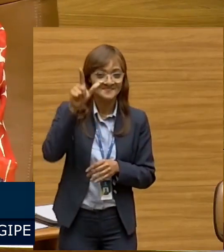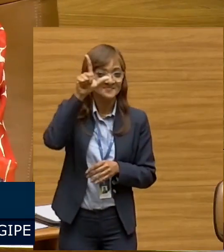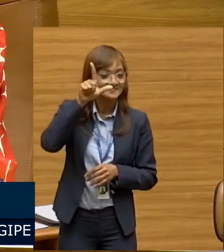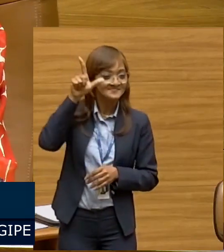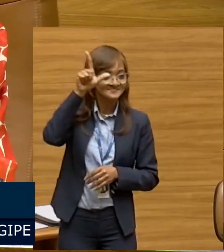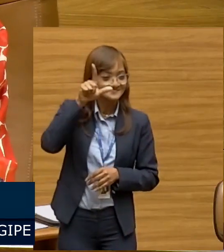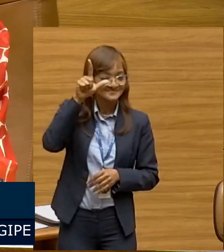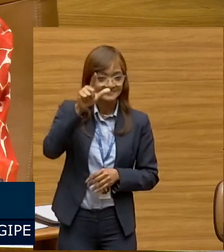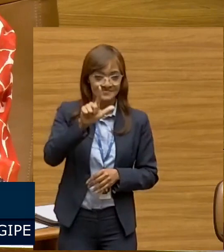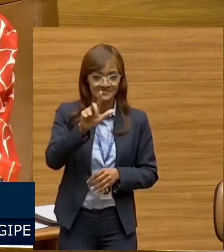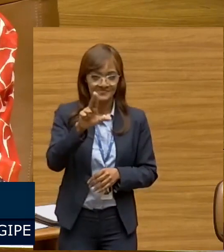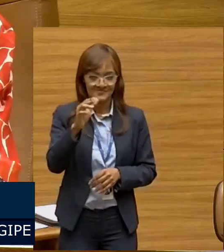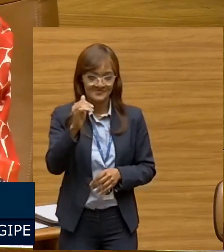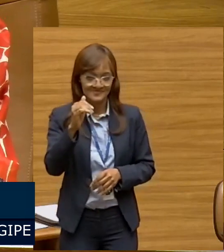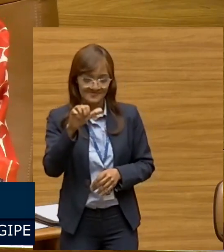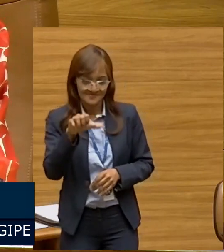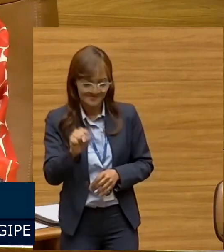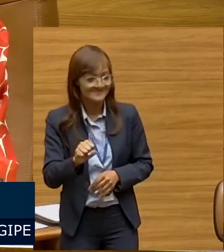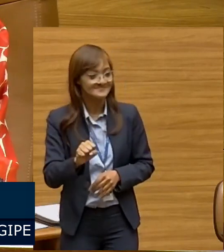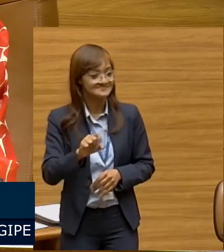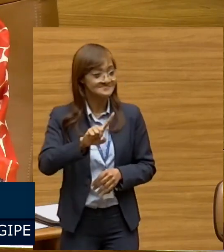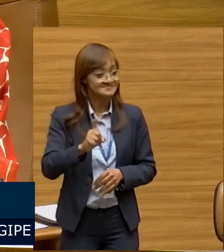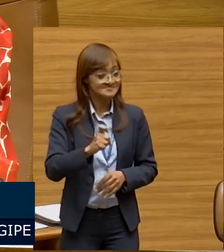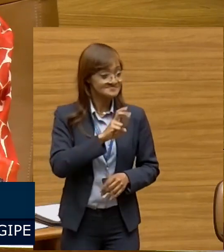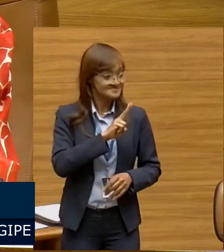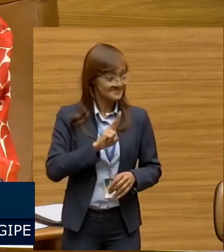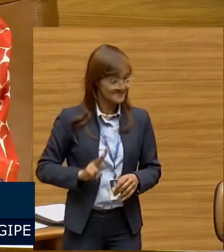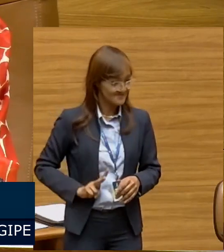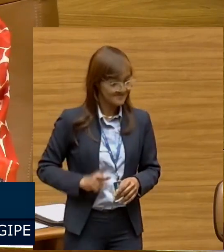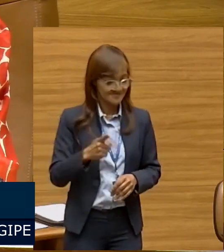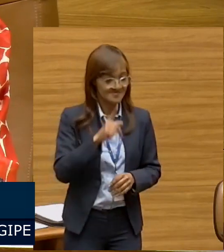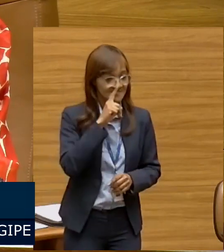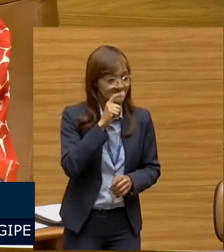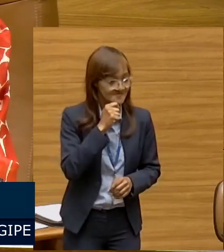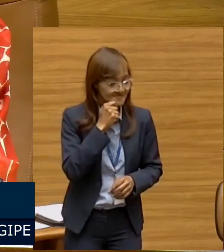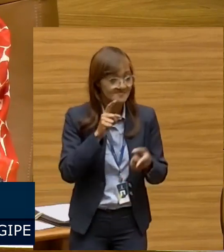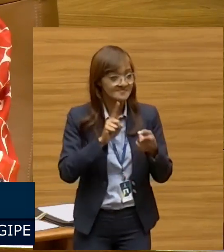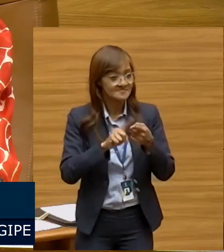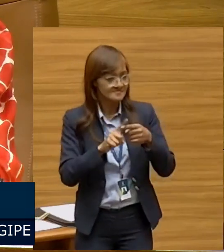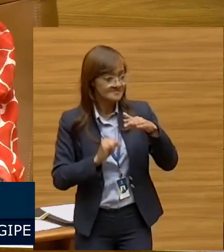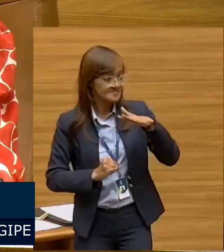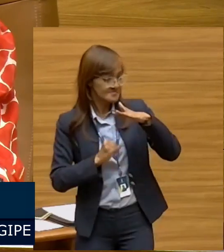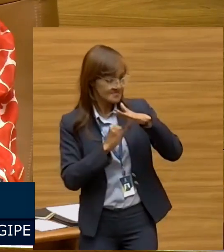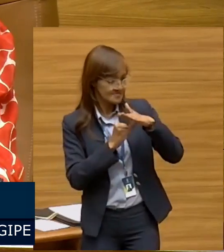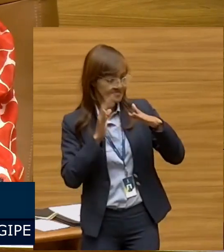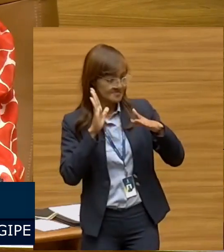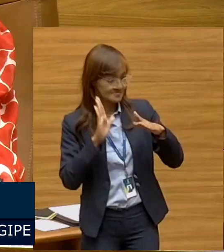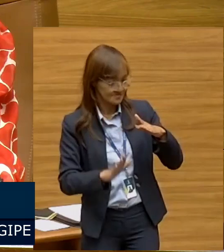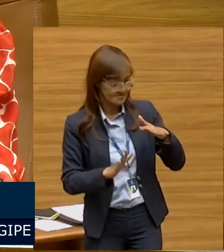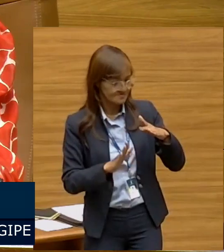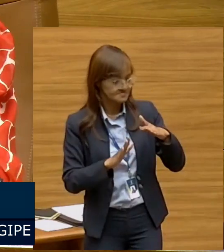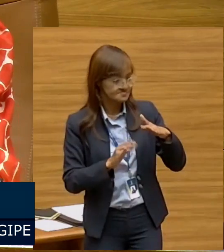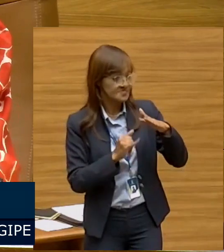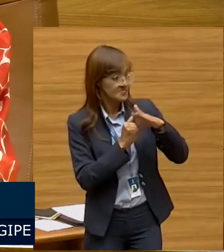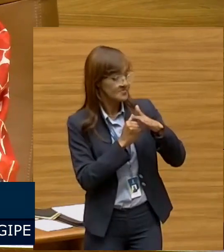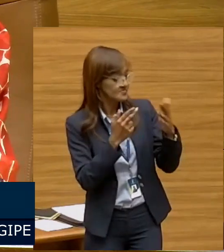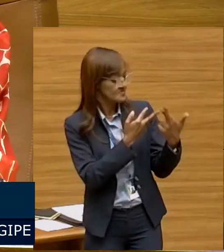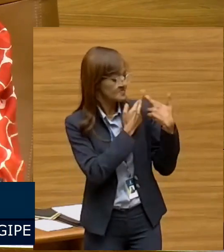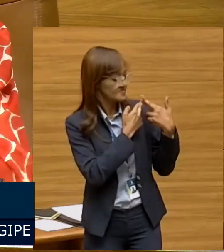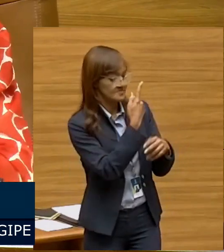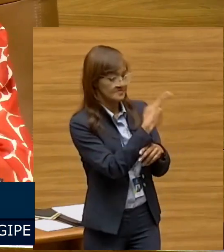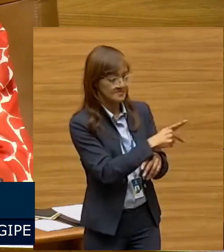de Aracaju e fundador do Instituto Lucas e Mariana Aribé, né, de Acessibilidade para a